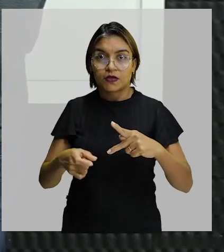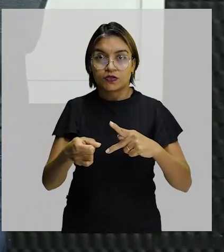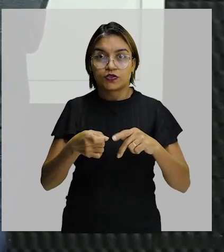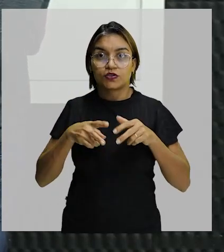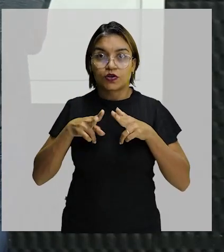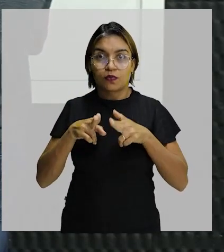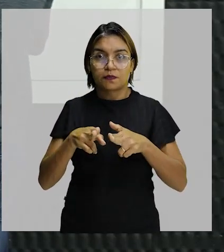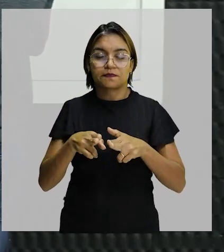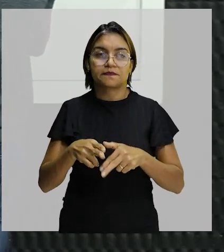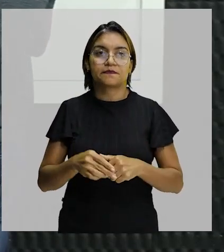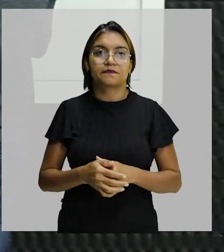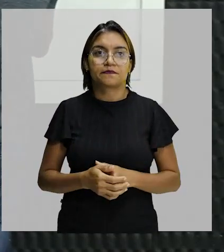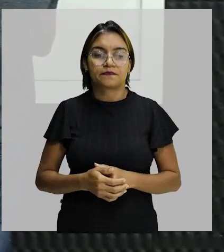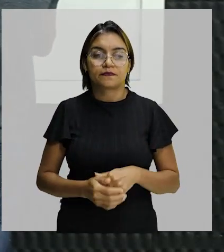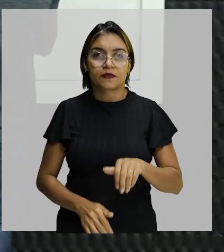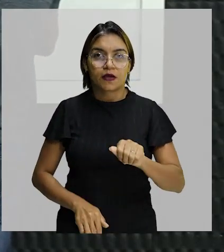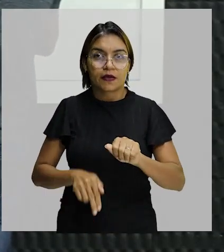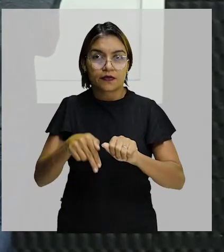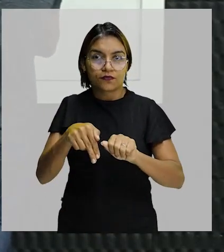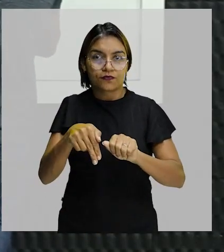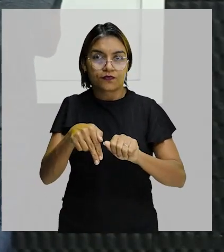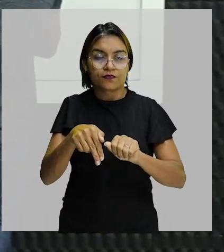ser igual ao AN.